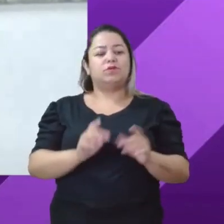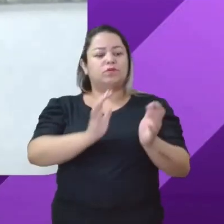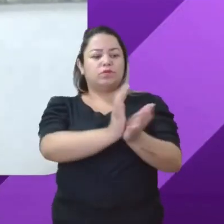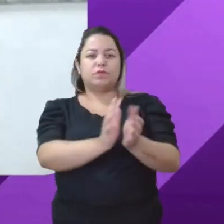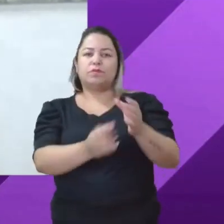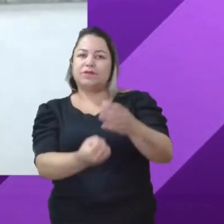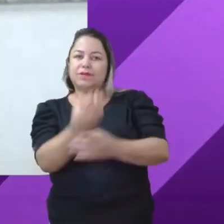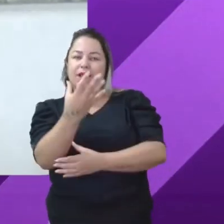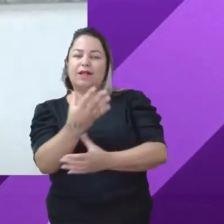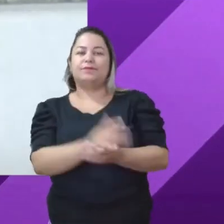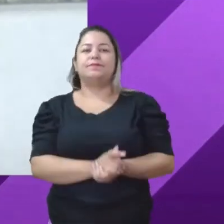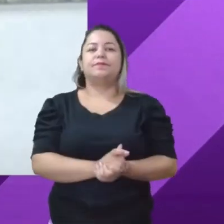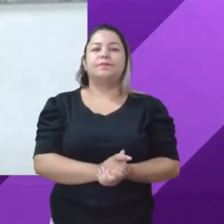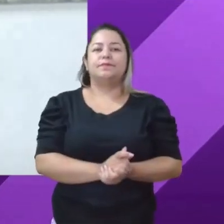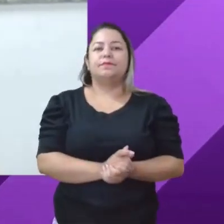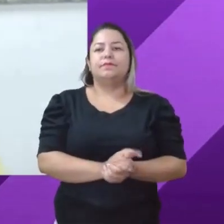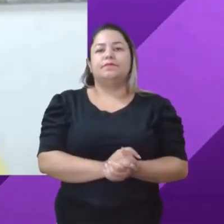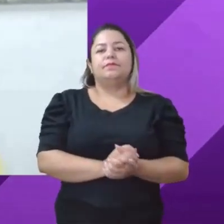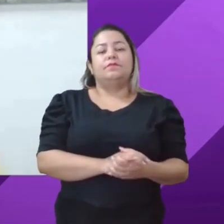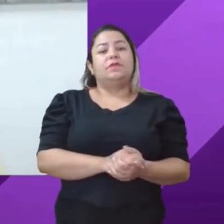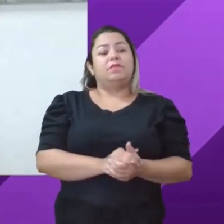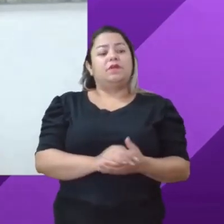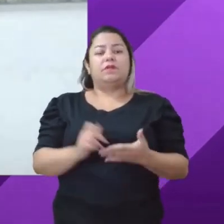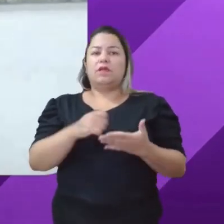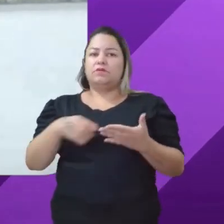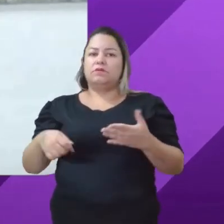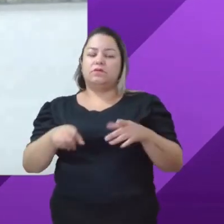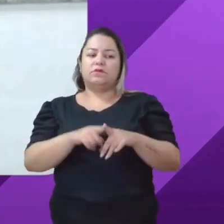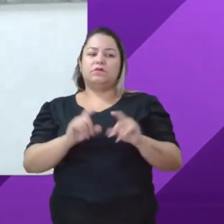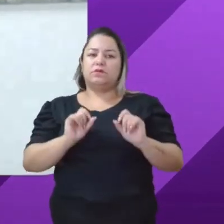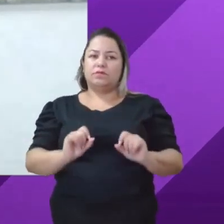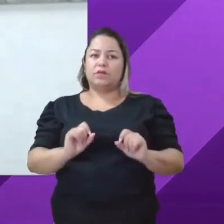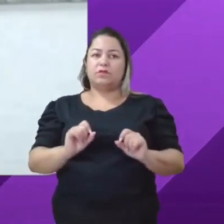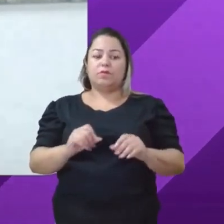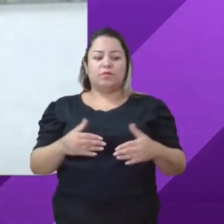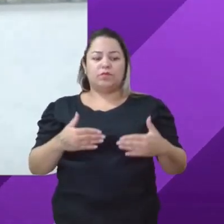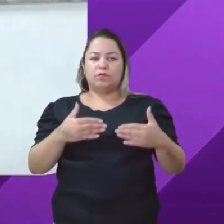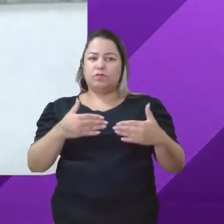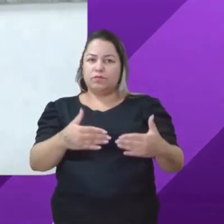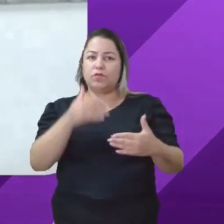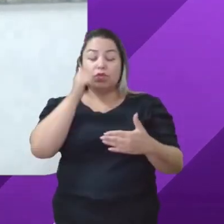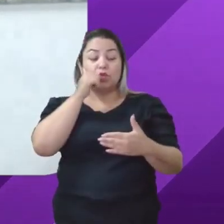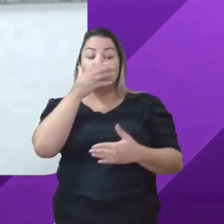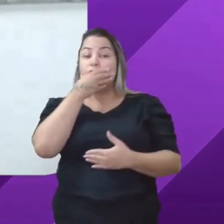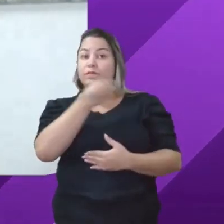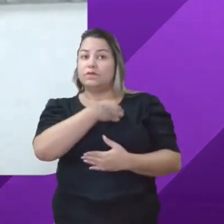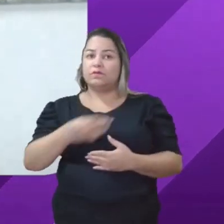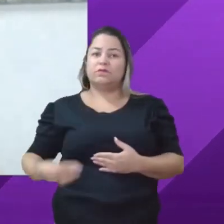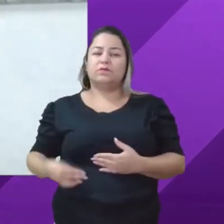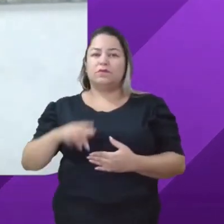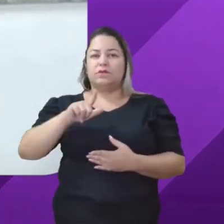esse criado a partir da assinatura e da formulação do ministro Barroso e do ministro